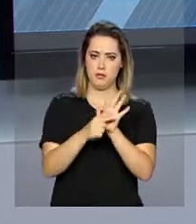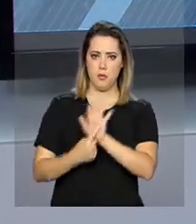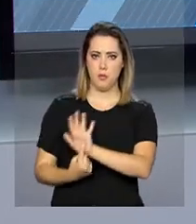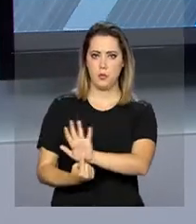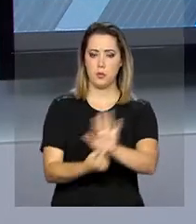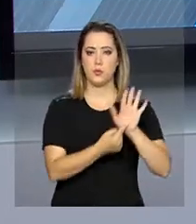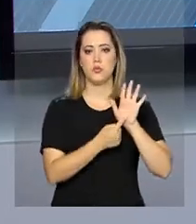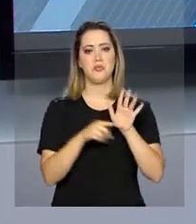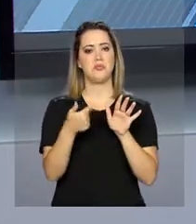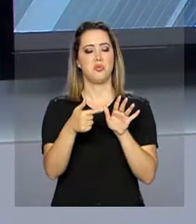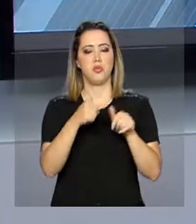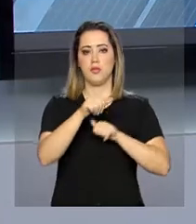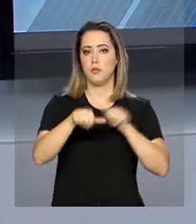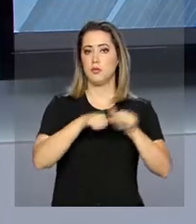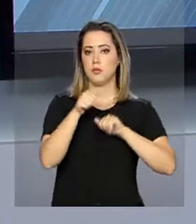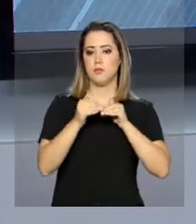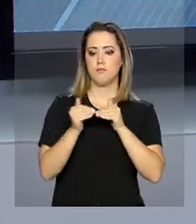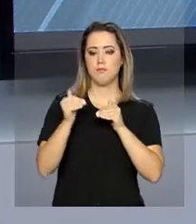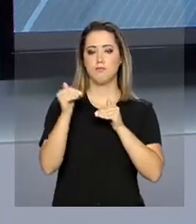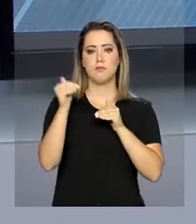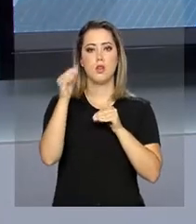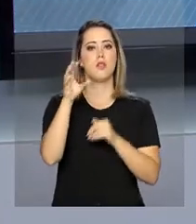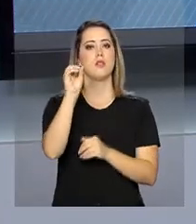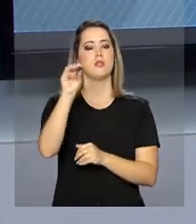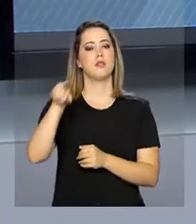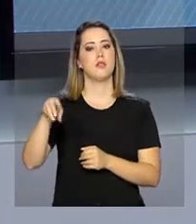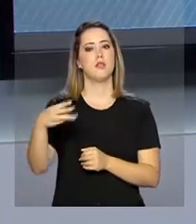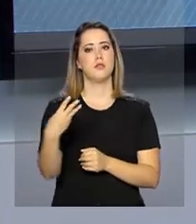de crescimento da economia, que permanece em